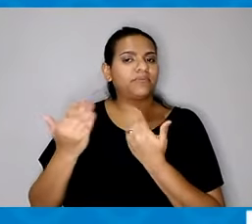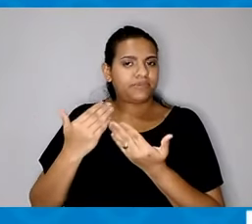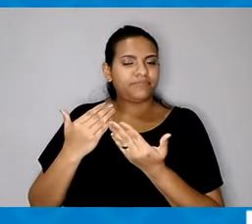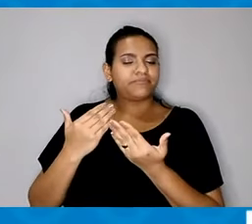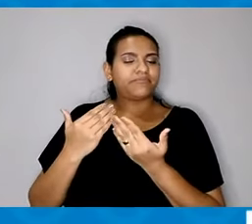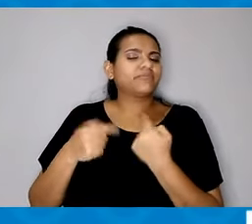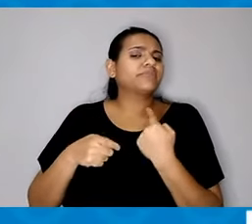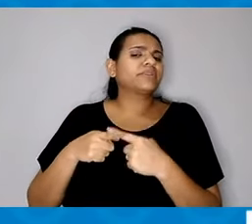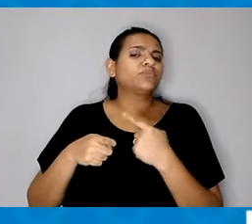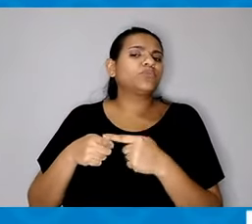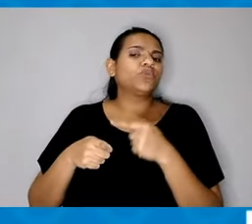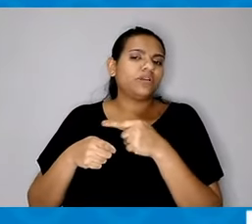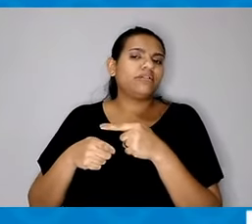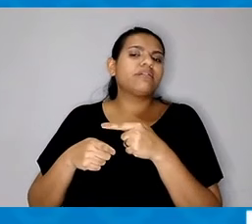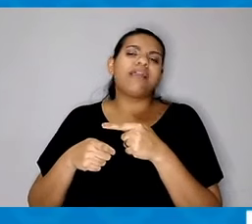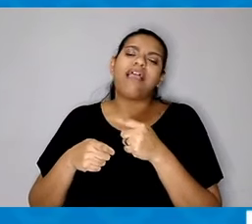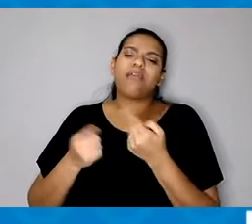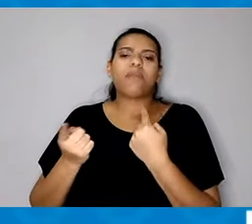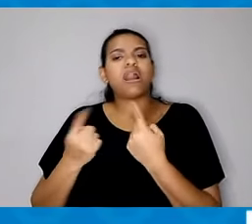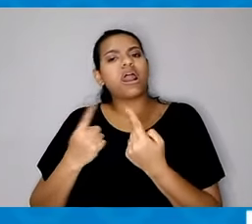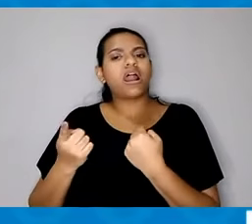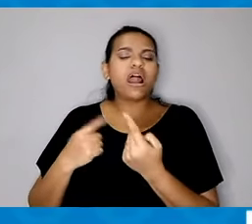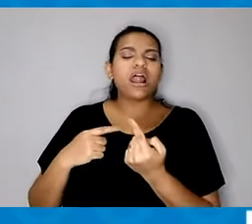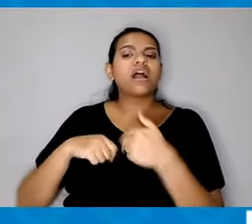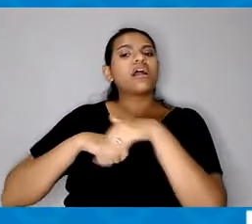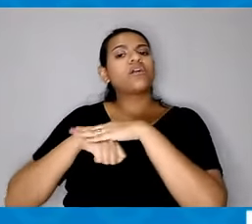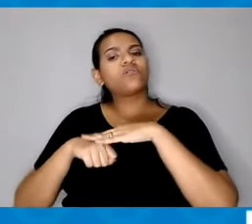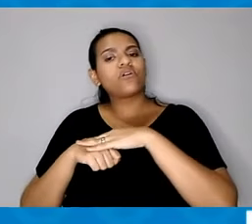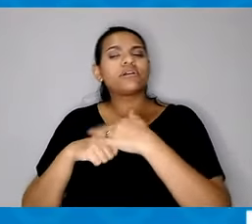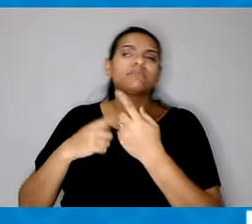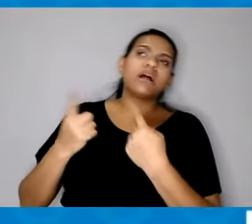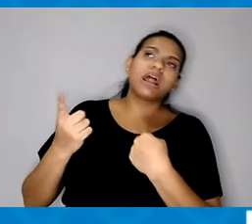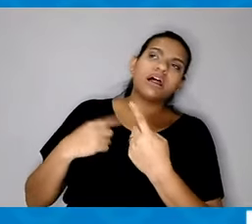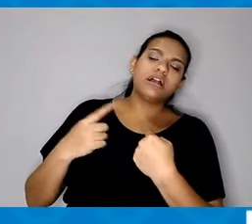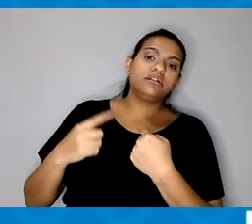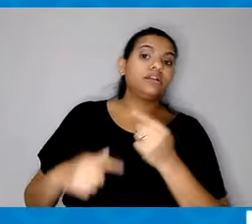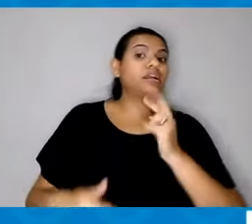É o diálogo, não é a aula, não é o ensino, é o diálogo. E